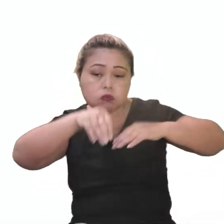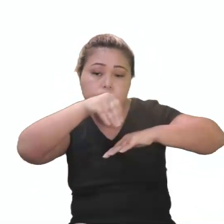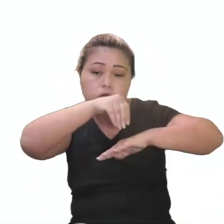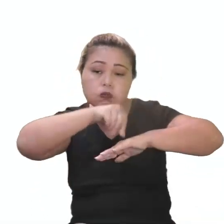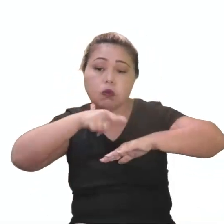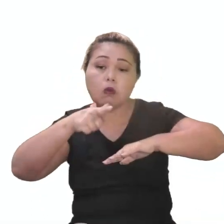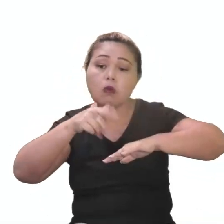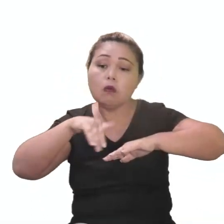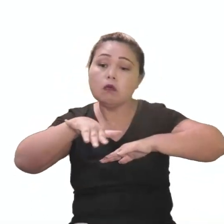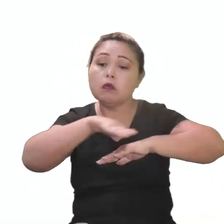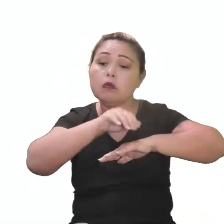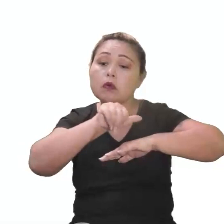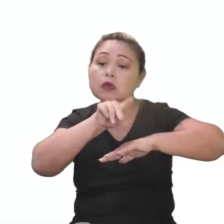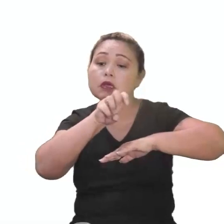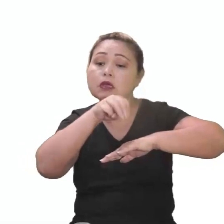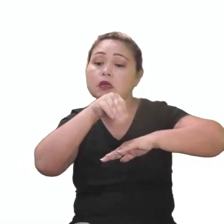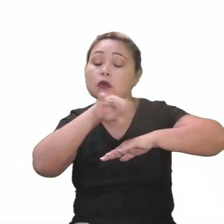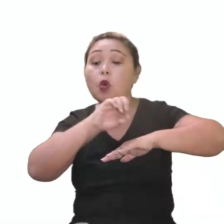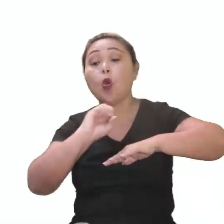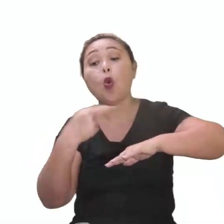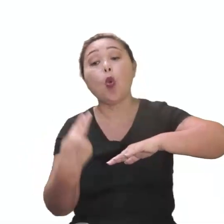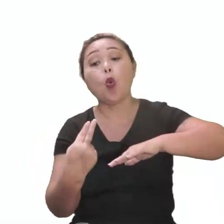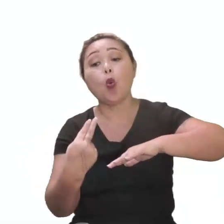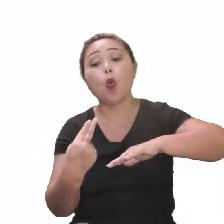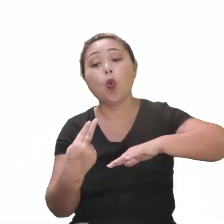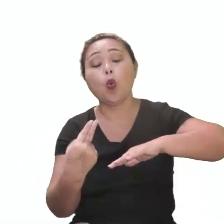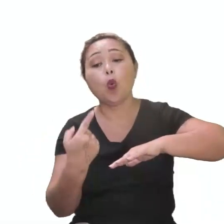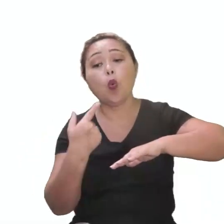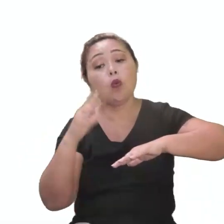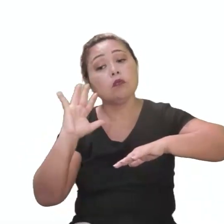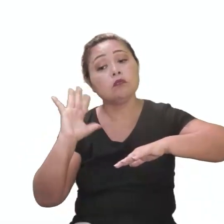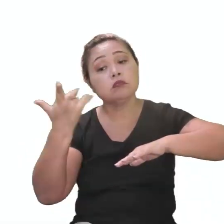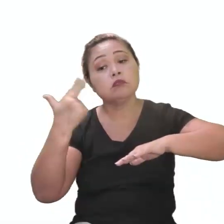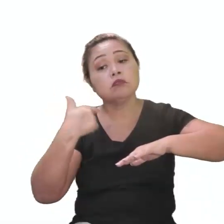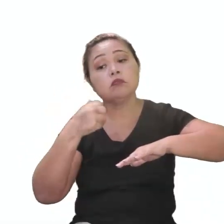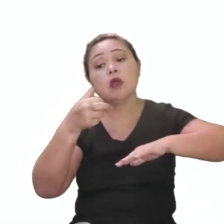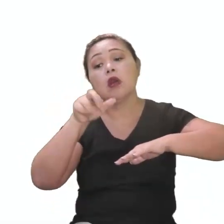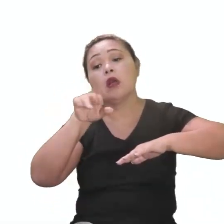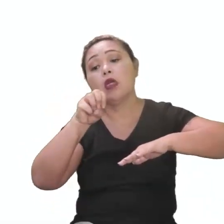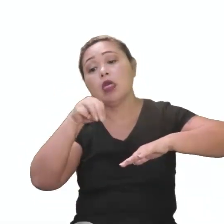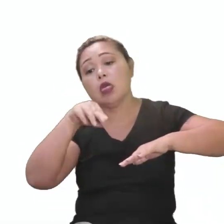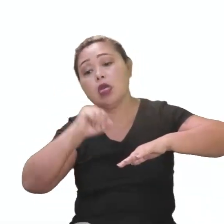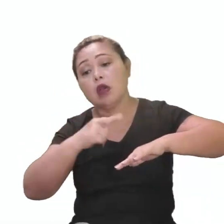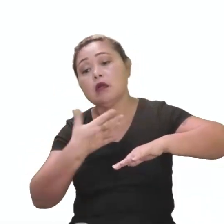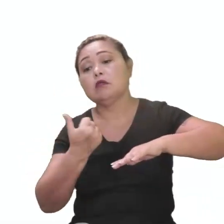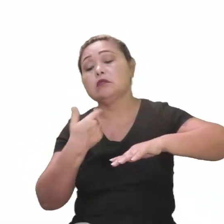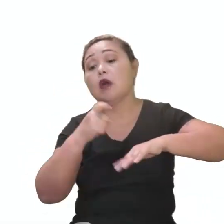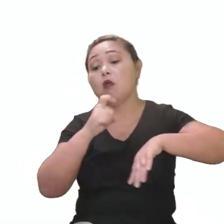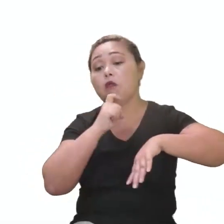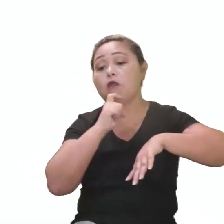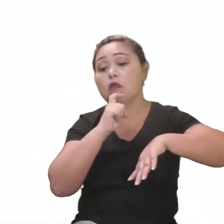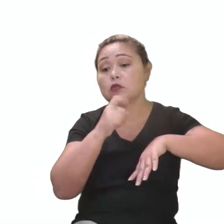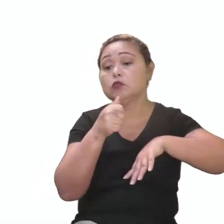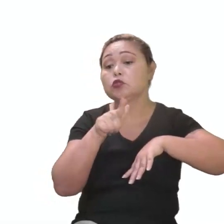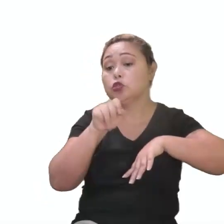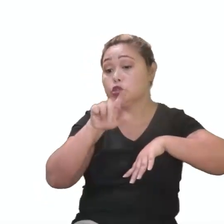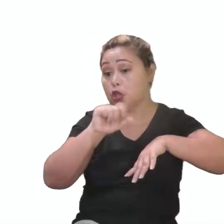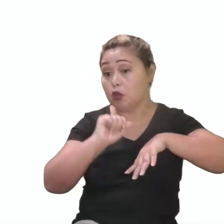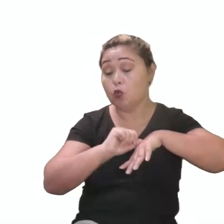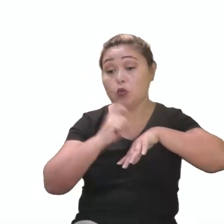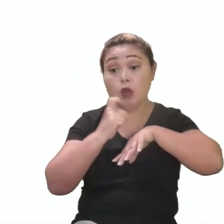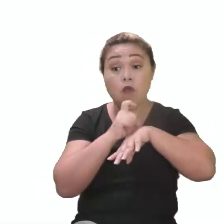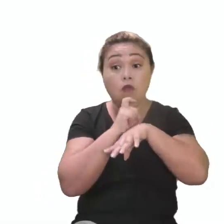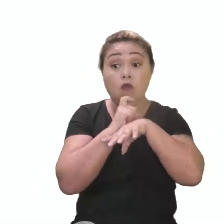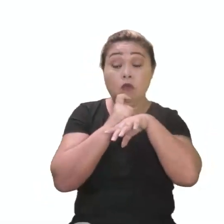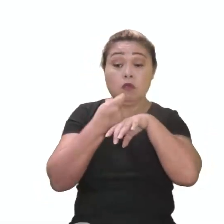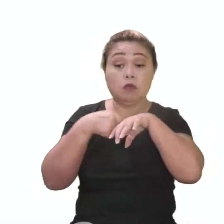são cobertos por sedimentos, ou, que a gente viu o caso das resinas, da questão do gelo, também podem congelar